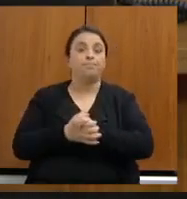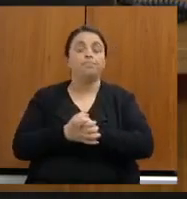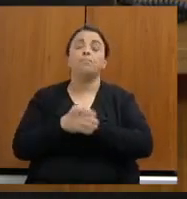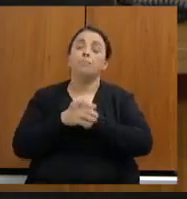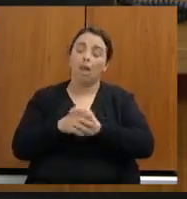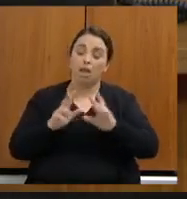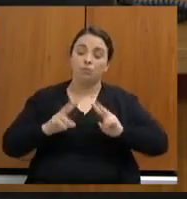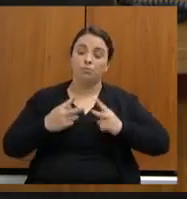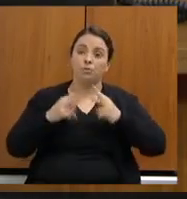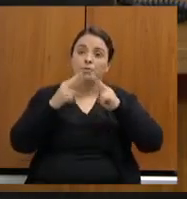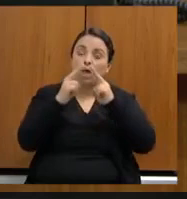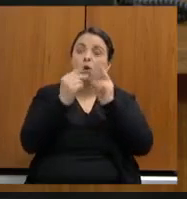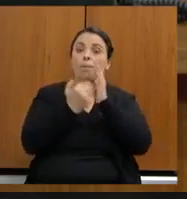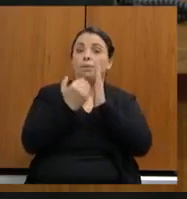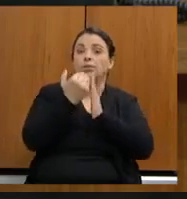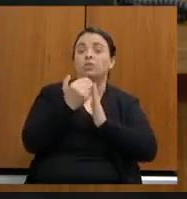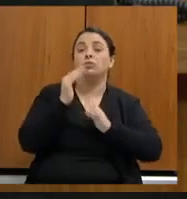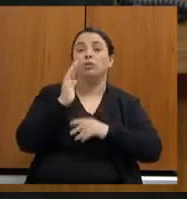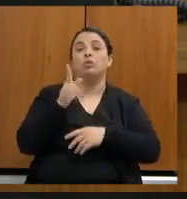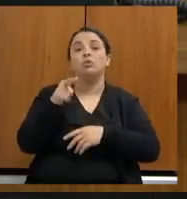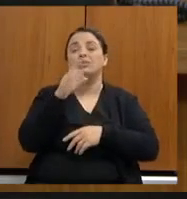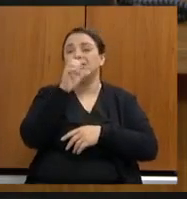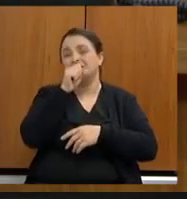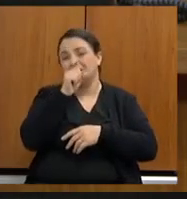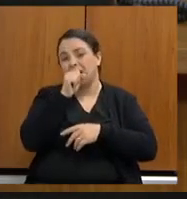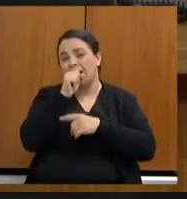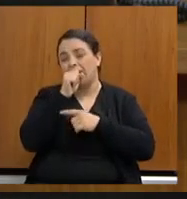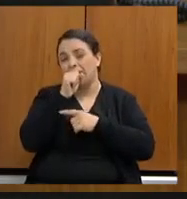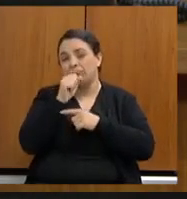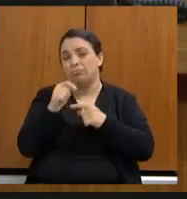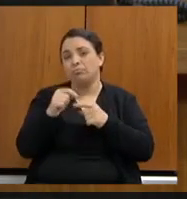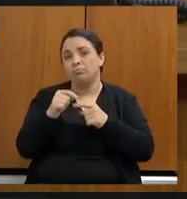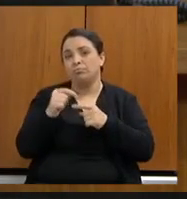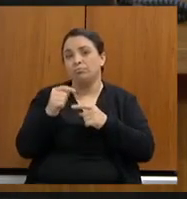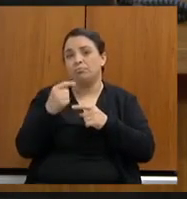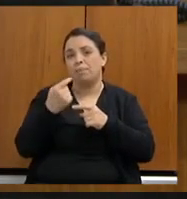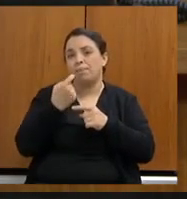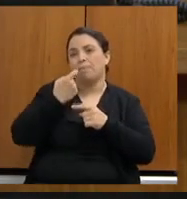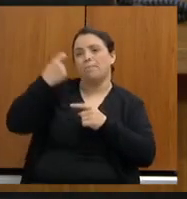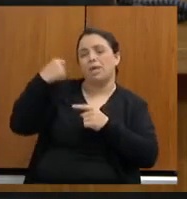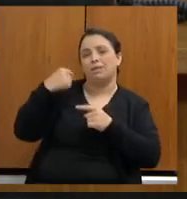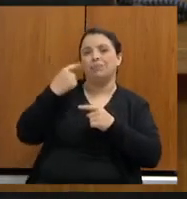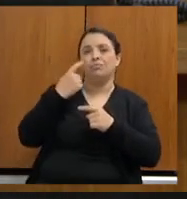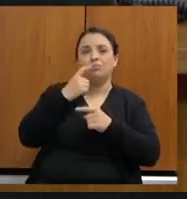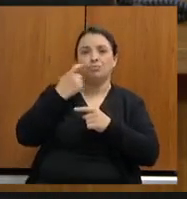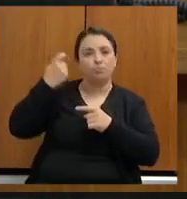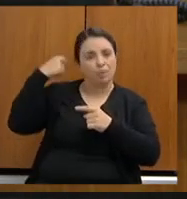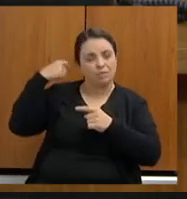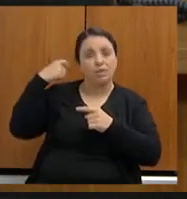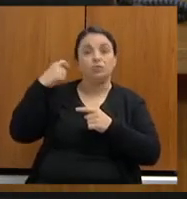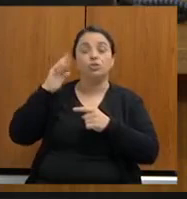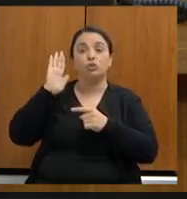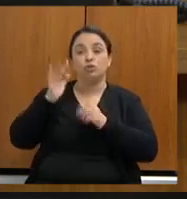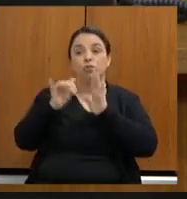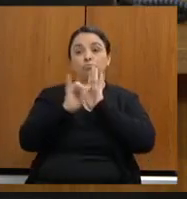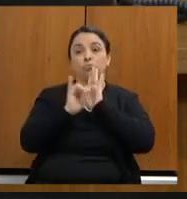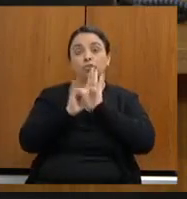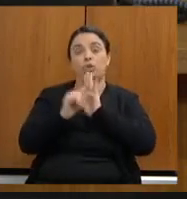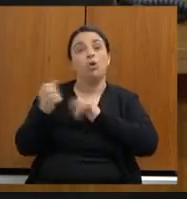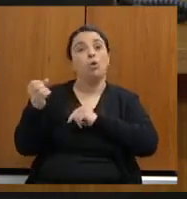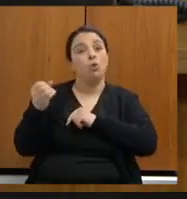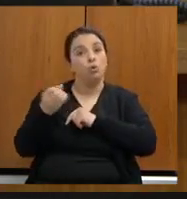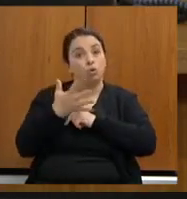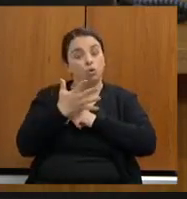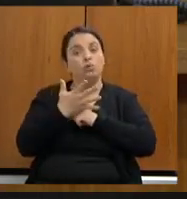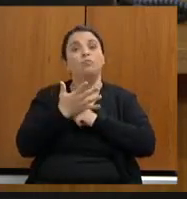e progressões já no sábado neste sábado passado publicamos um novo edital e